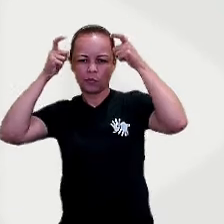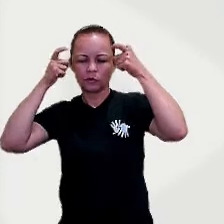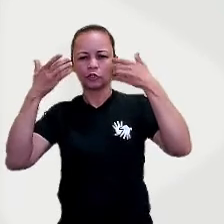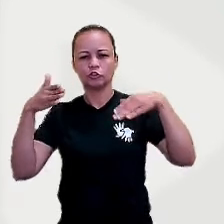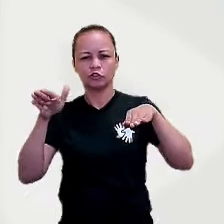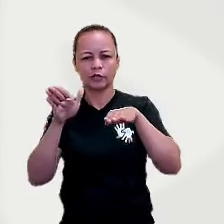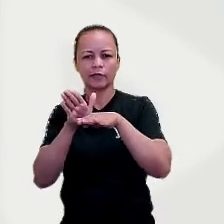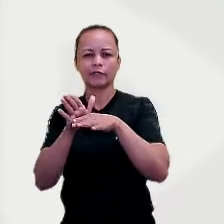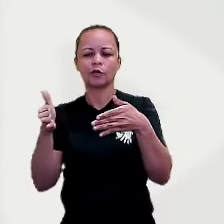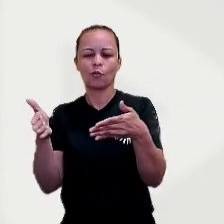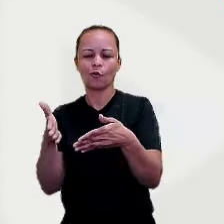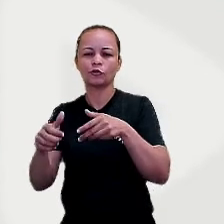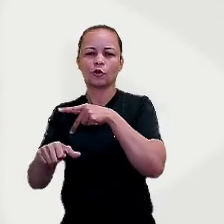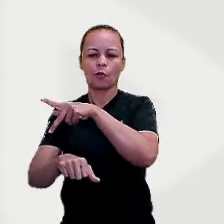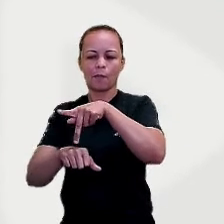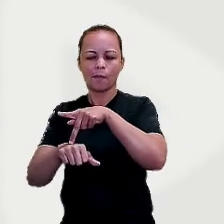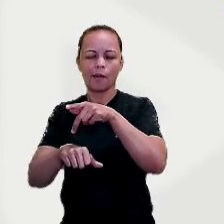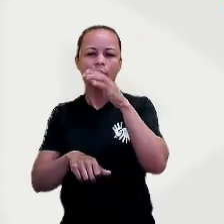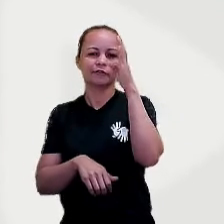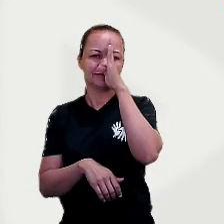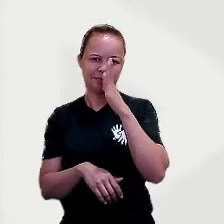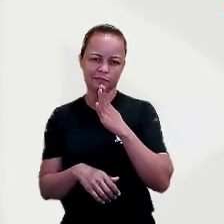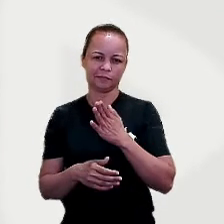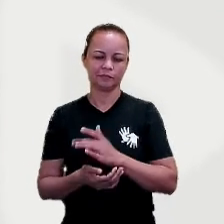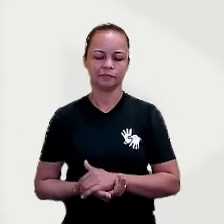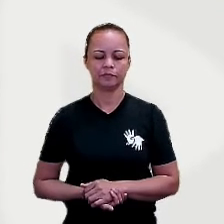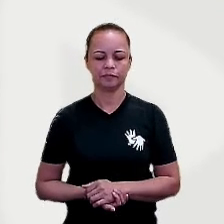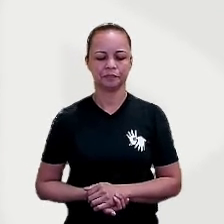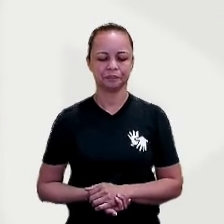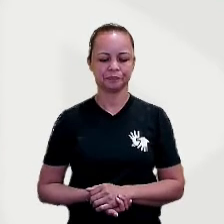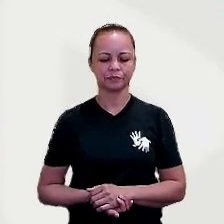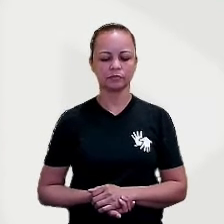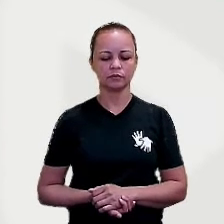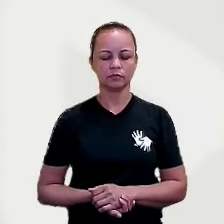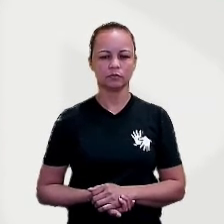ser o país, né? Brasil como um país.